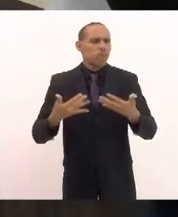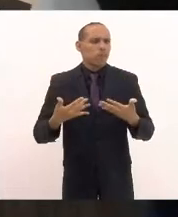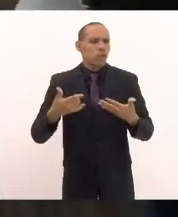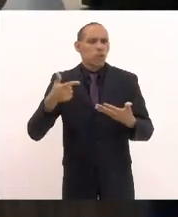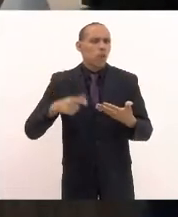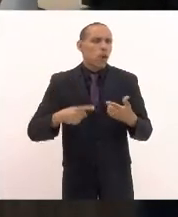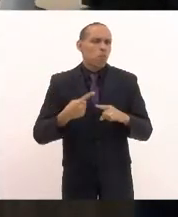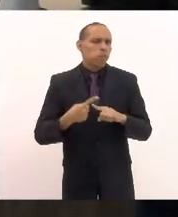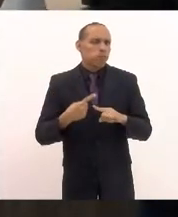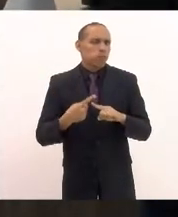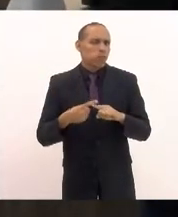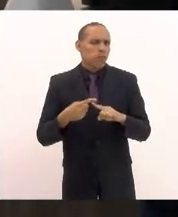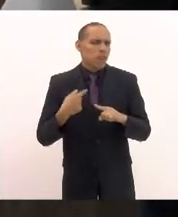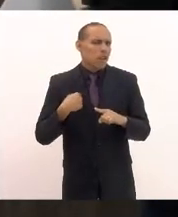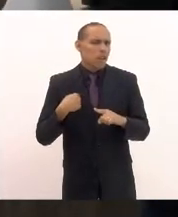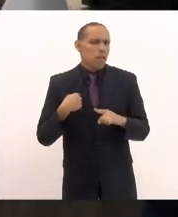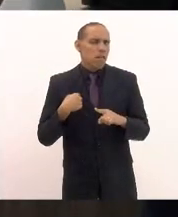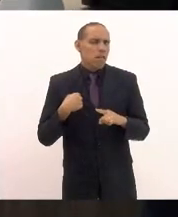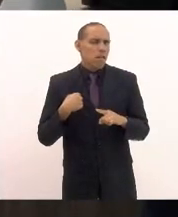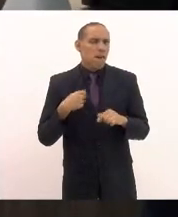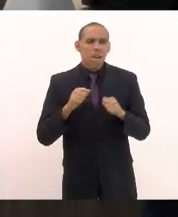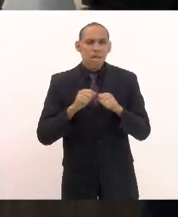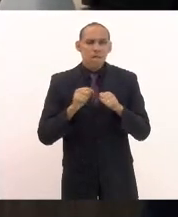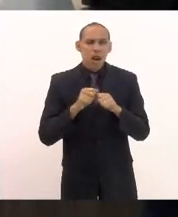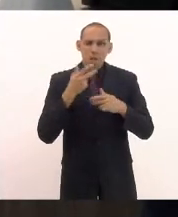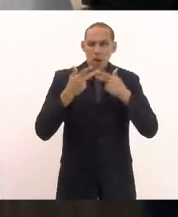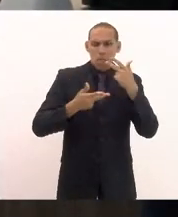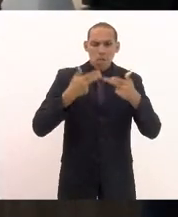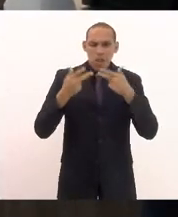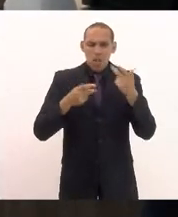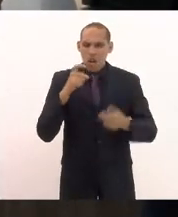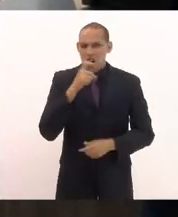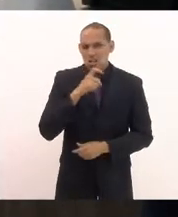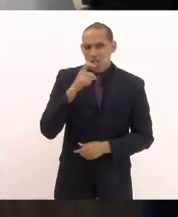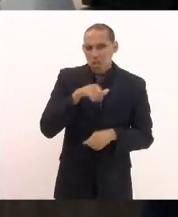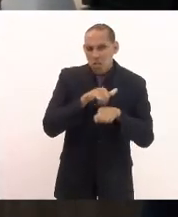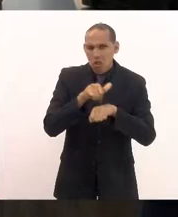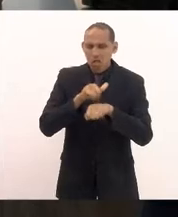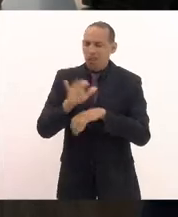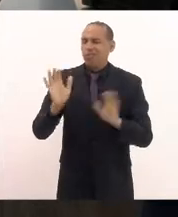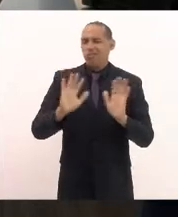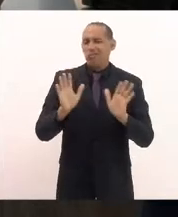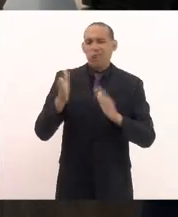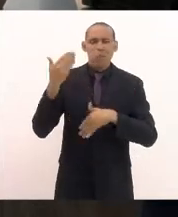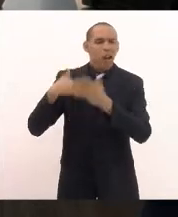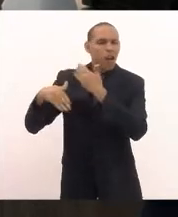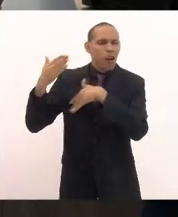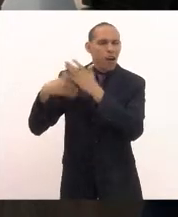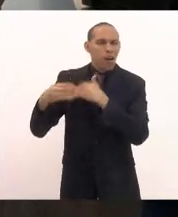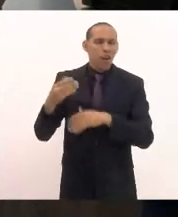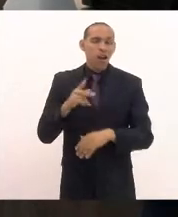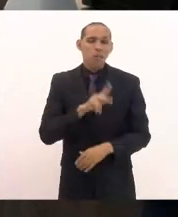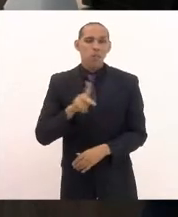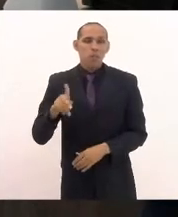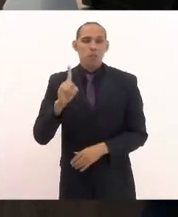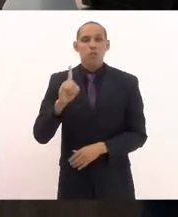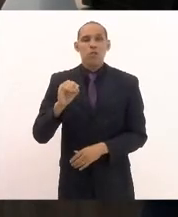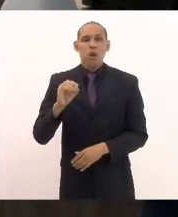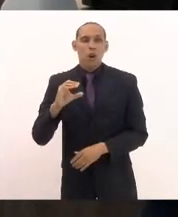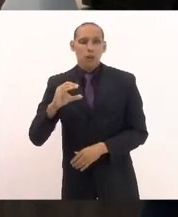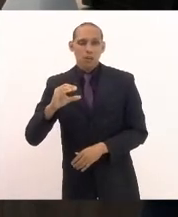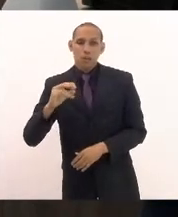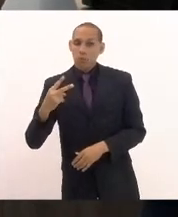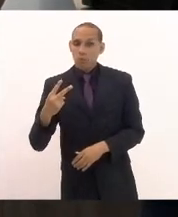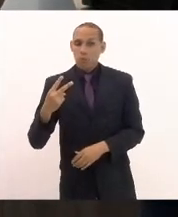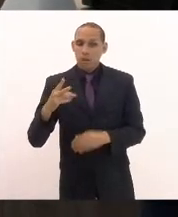de vender ilusão. Por que, na época, os professores docentes DOC 2 não foram incluídos?